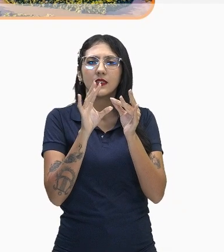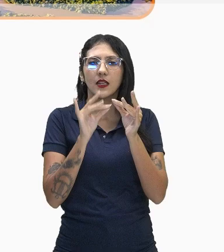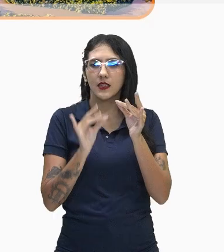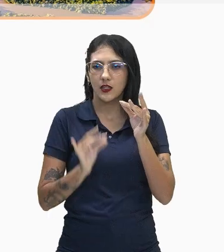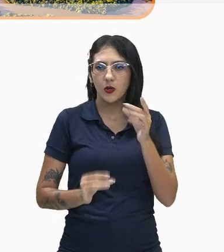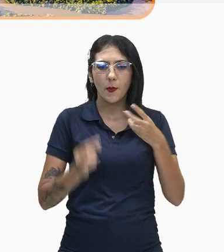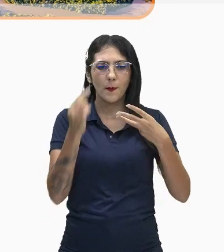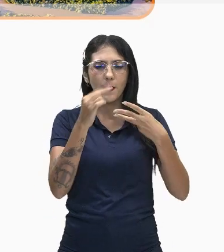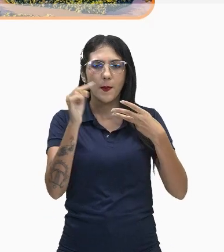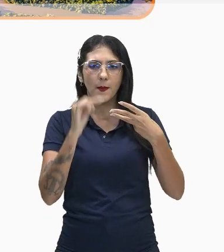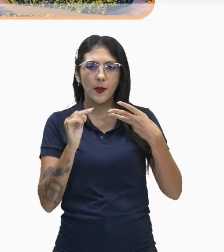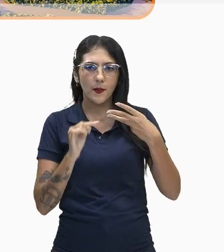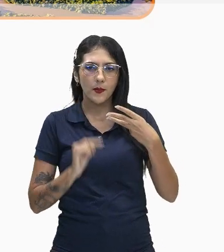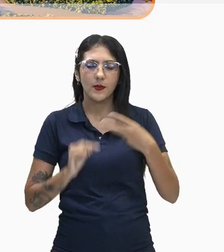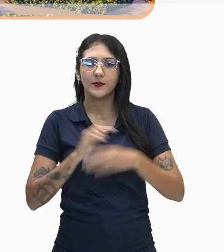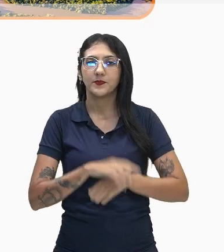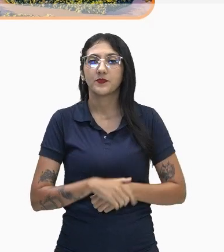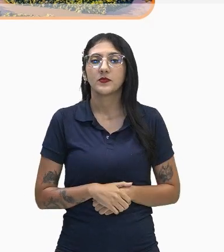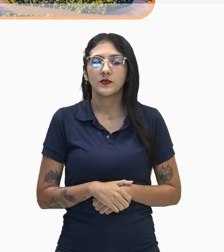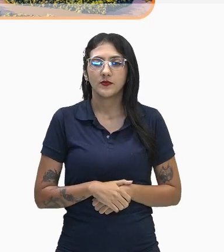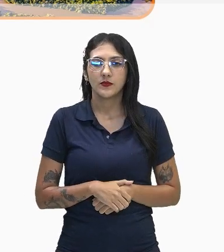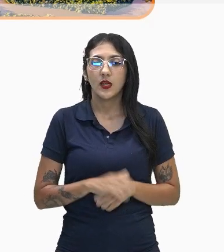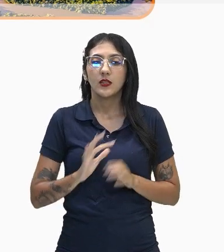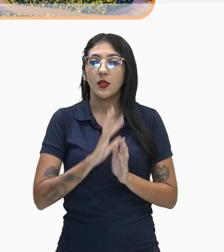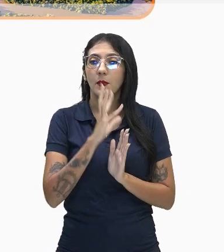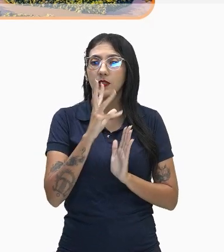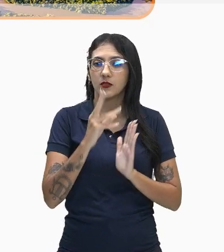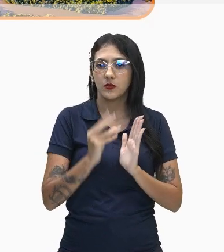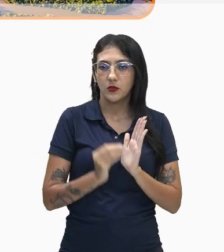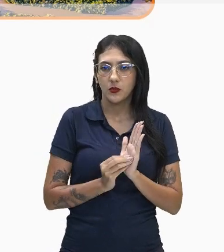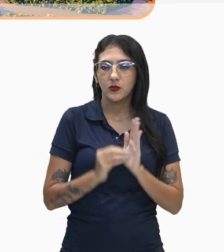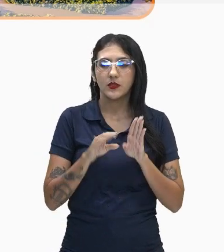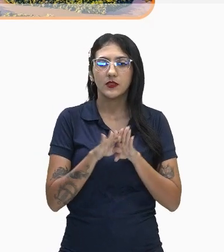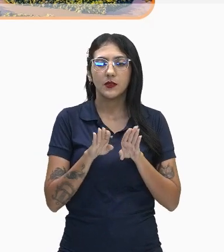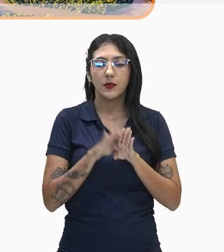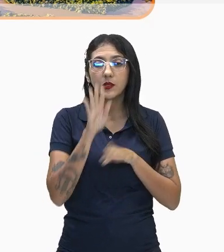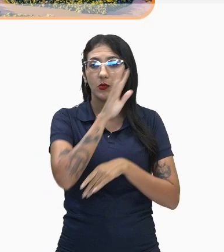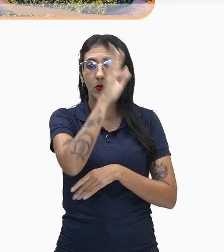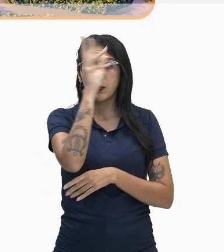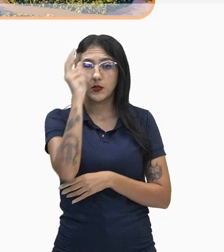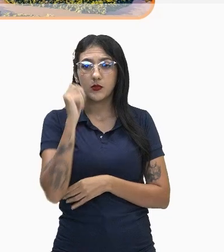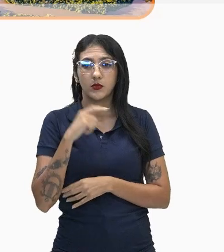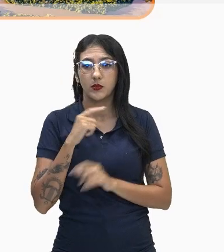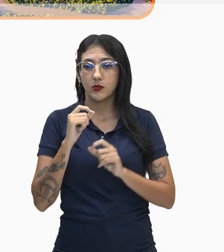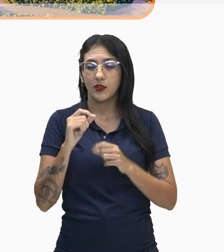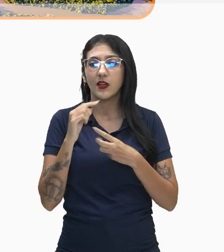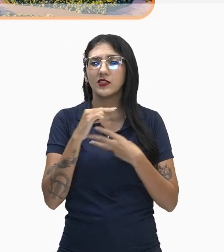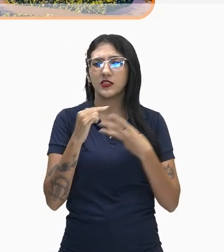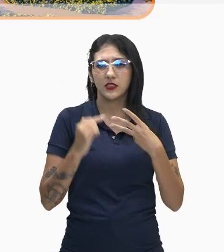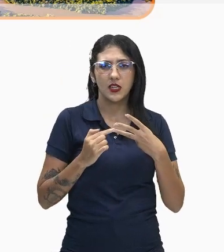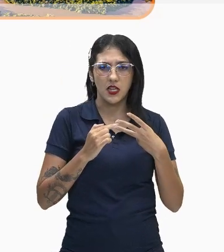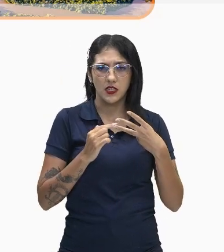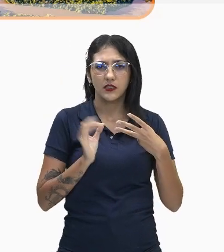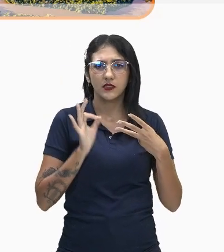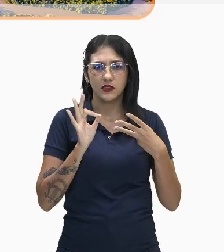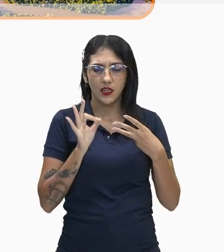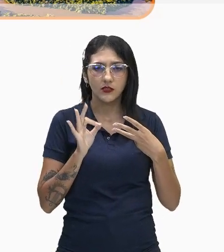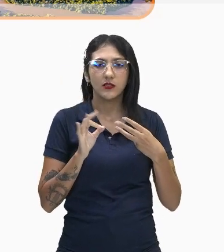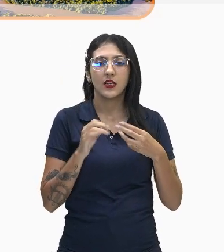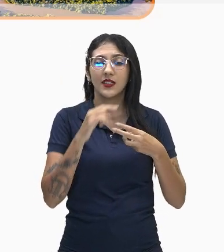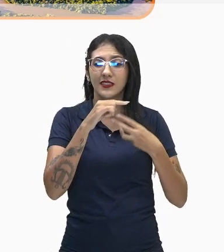que no estado do Amazonas e na Amazônia, na região, nós vamos ter 3 depressões,